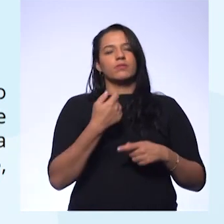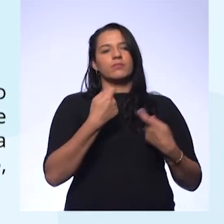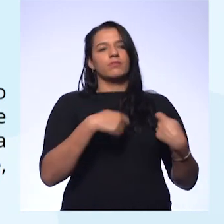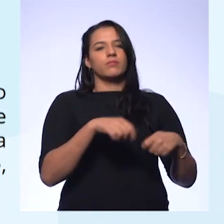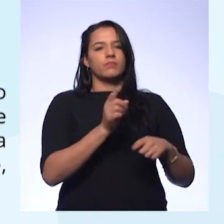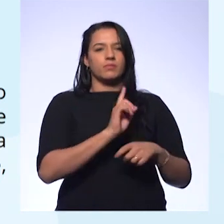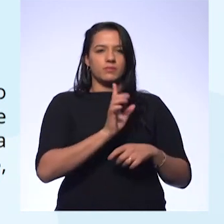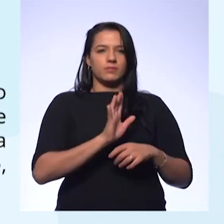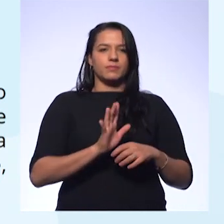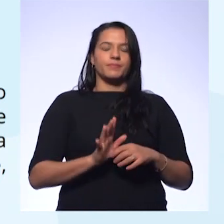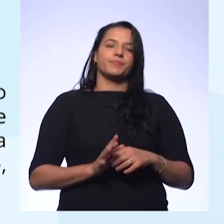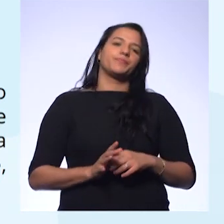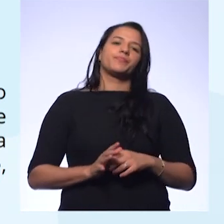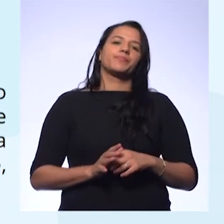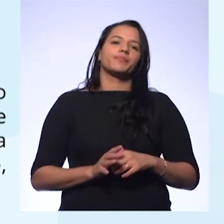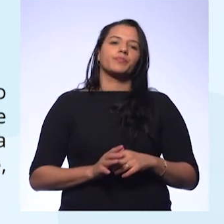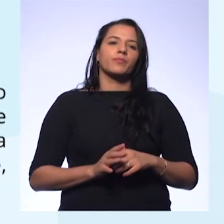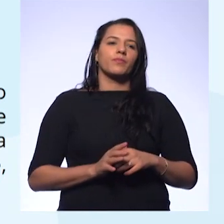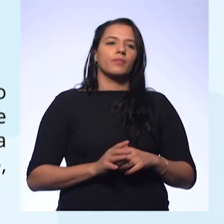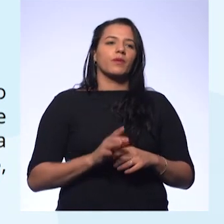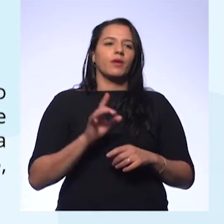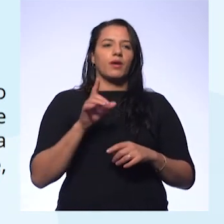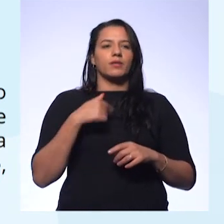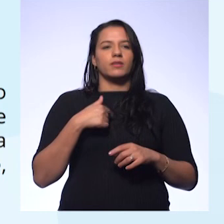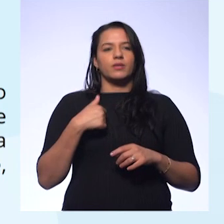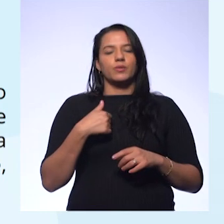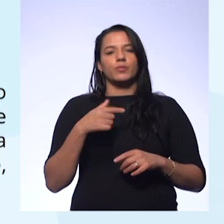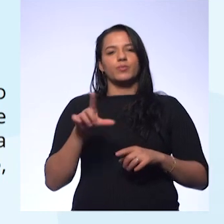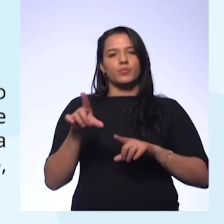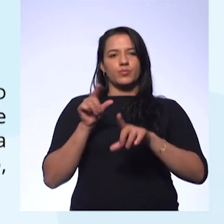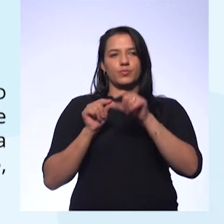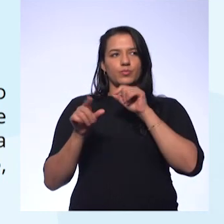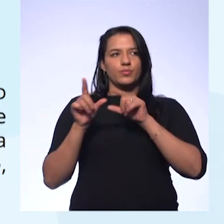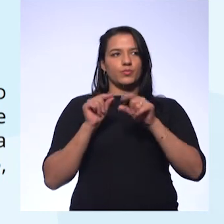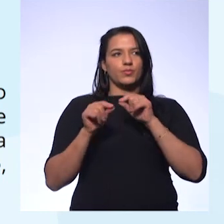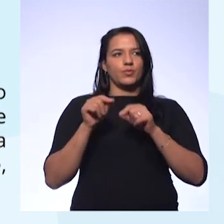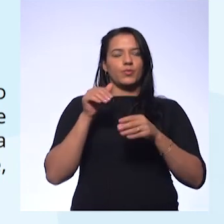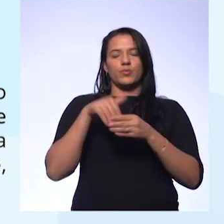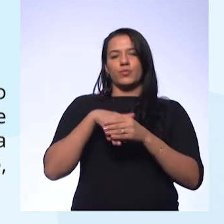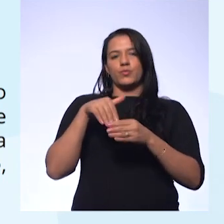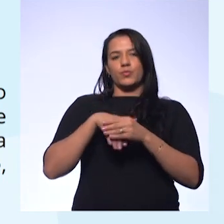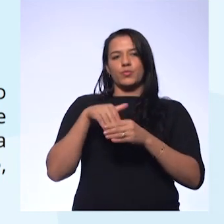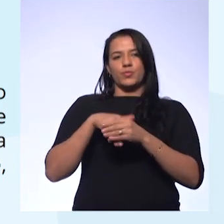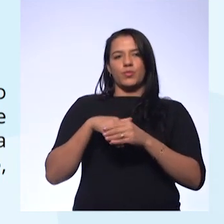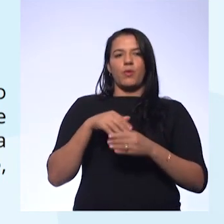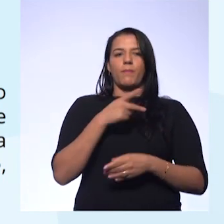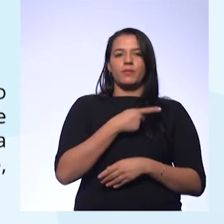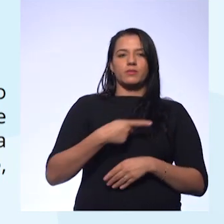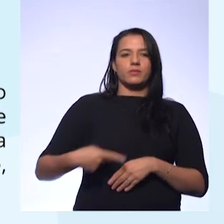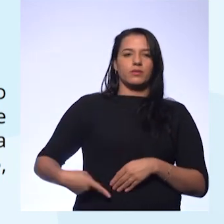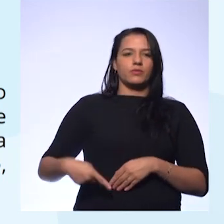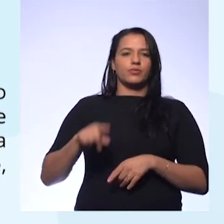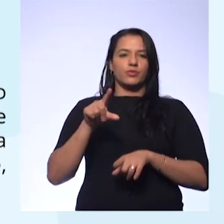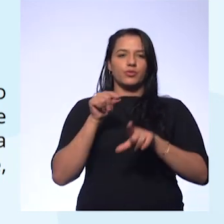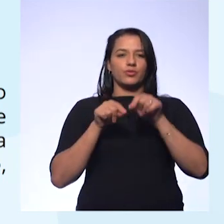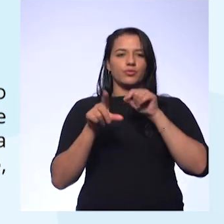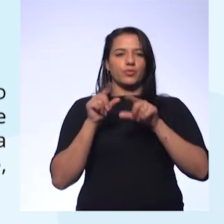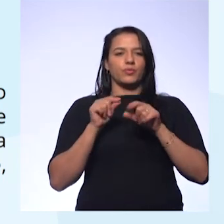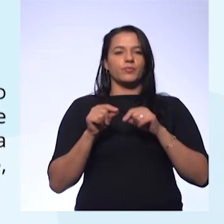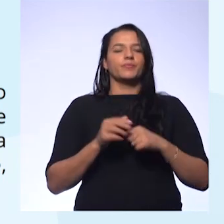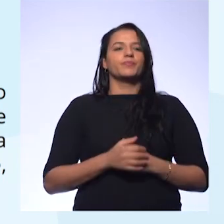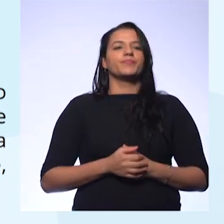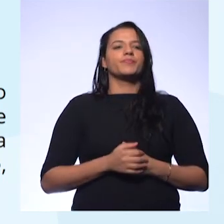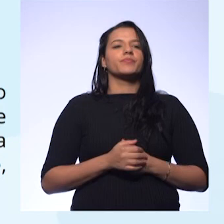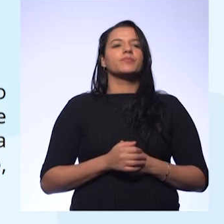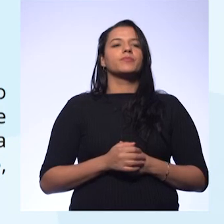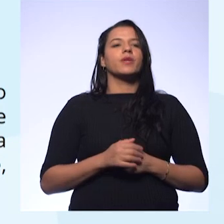interventores, tá? Que o próprio Getúlio Vargas vai escolher, ou seja, as pessoas não vão mais votar no governador, é o presidente que escolhe. E, claro, grande parte